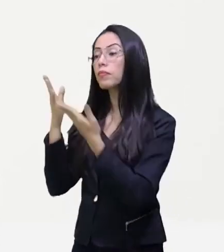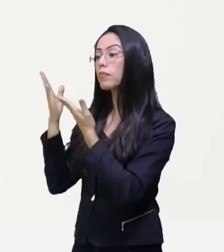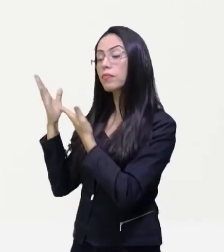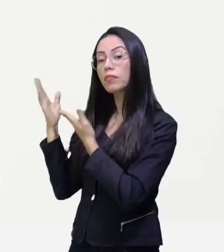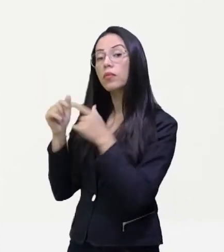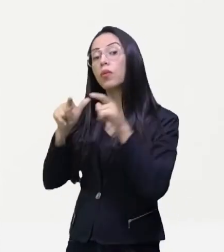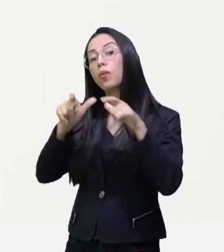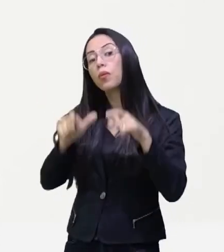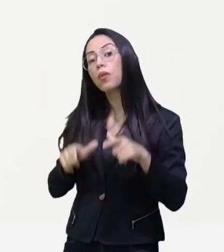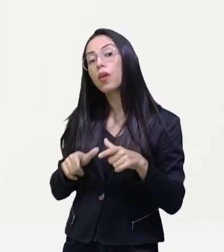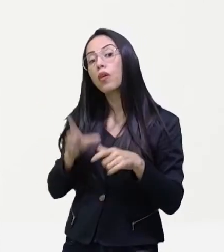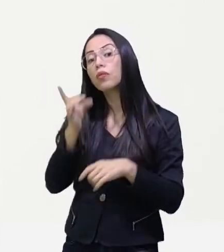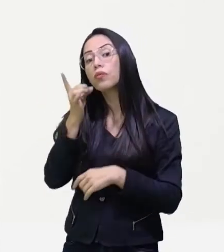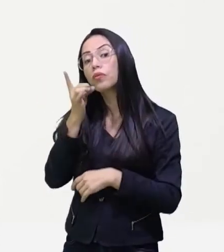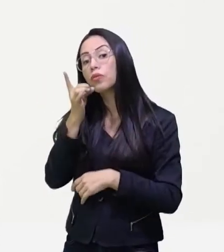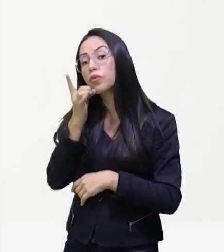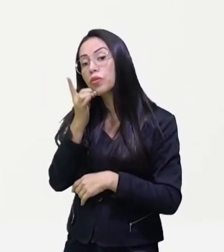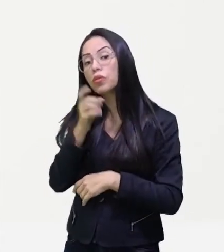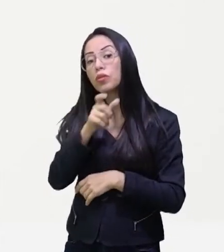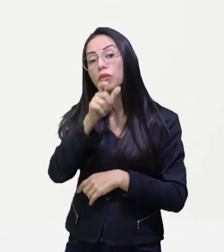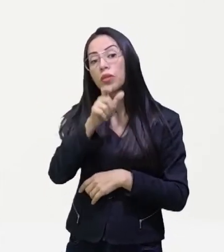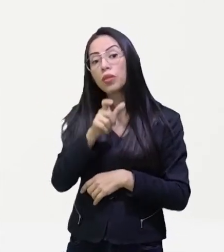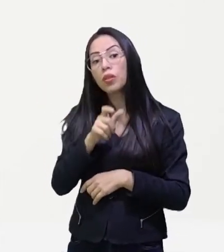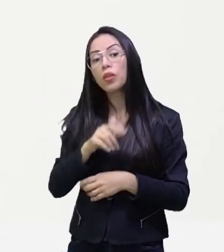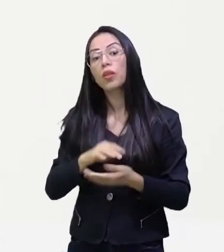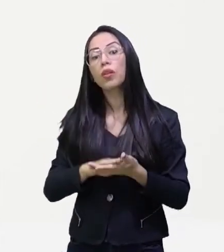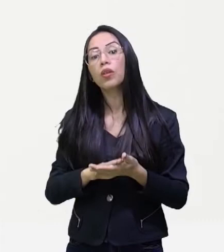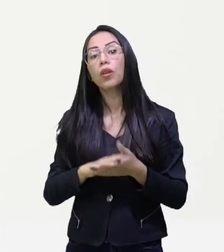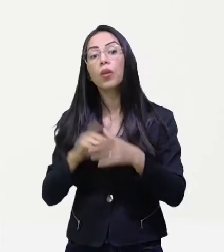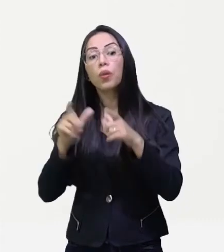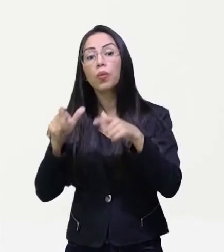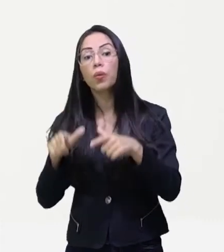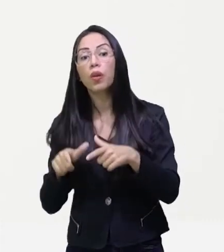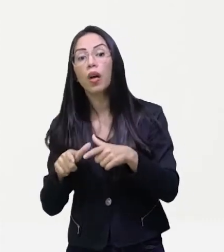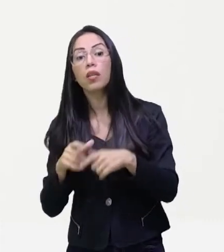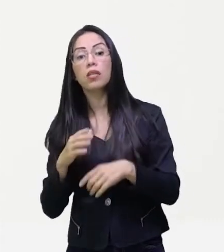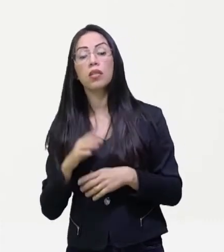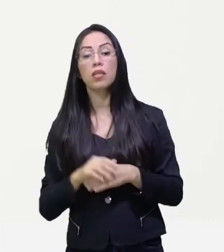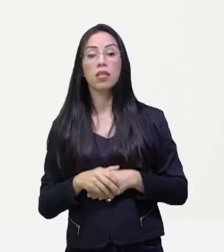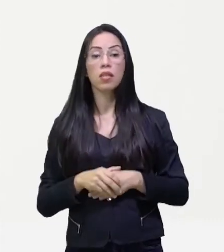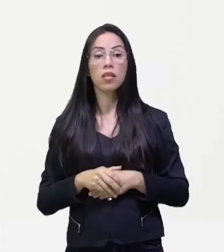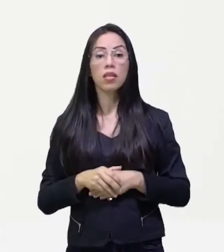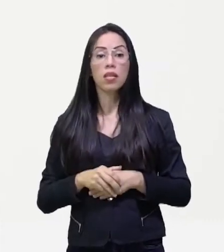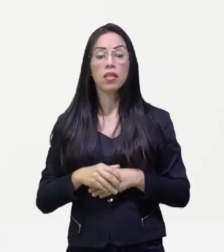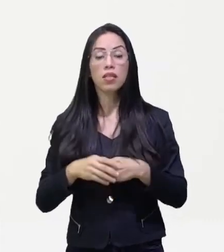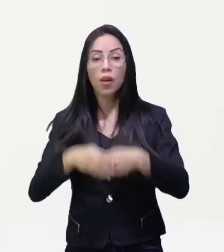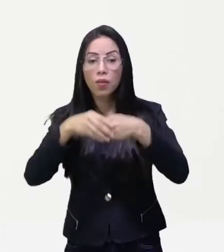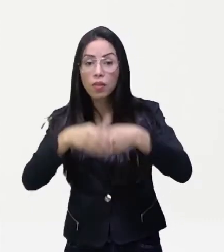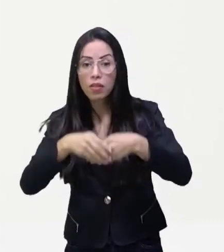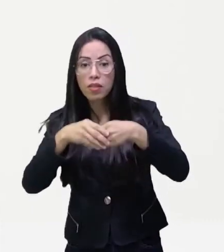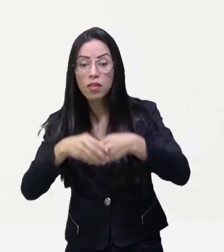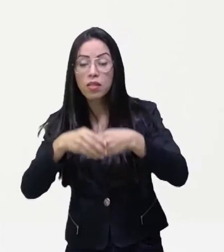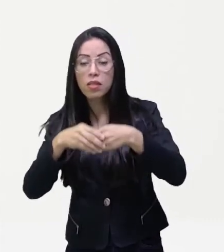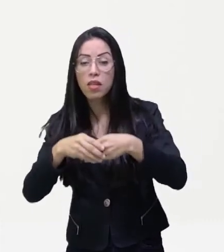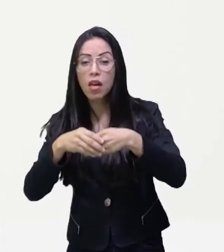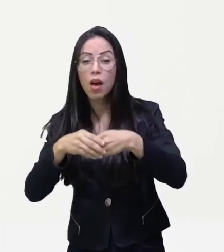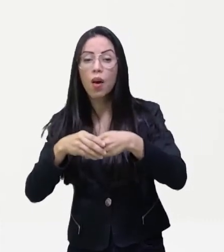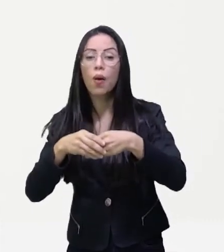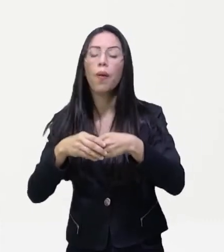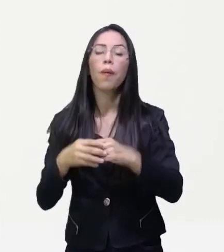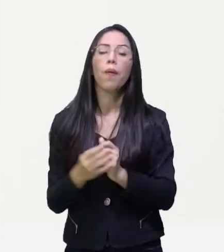data, destinatário, saudação, interlocução com o destinatário, que é a conversa que você vai ter ao